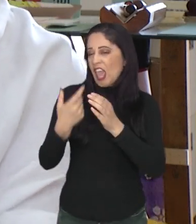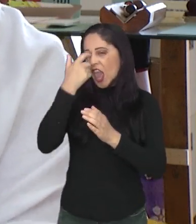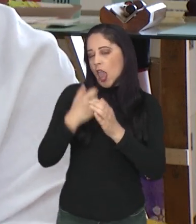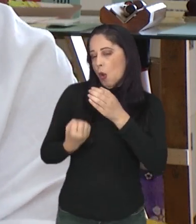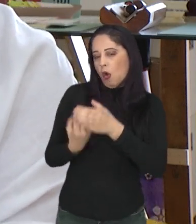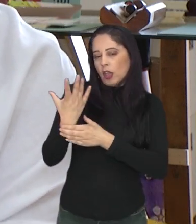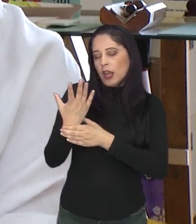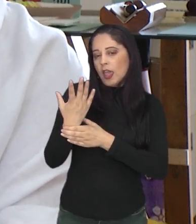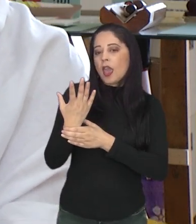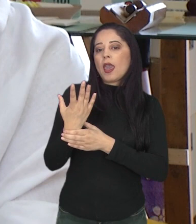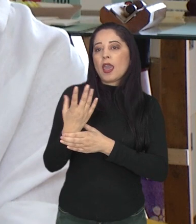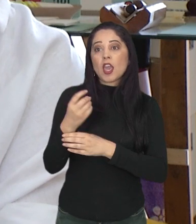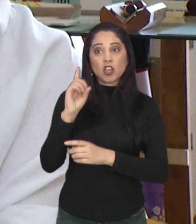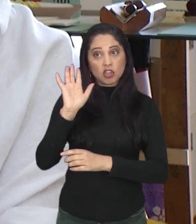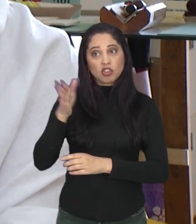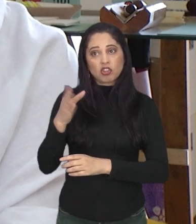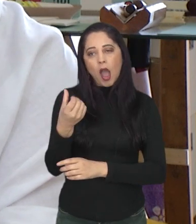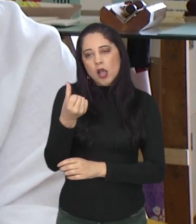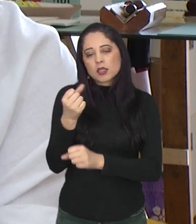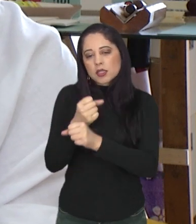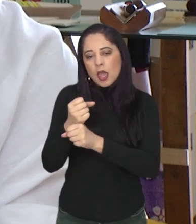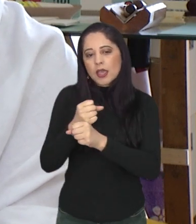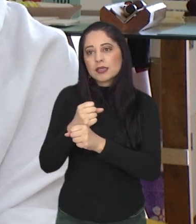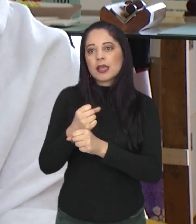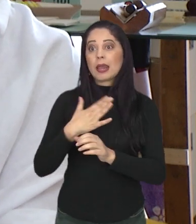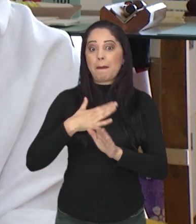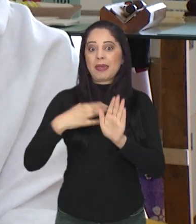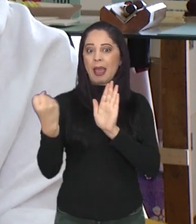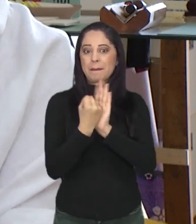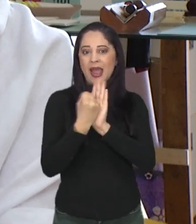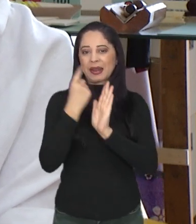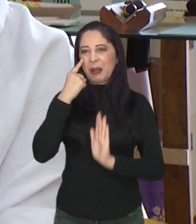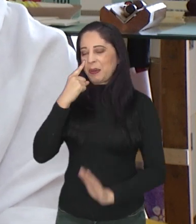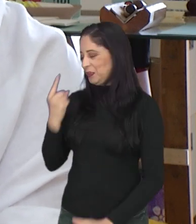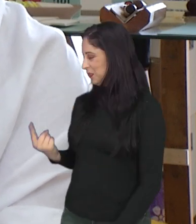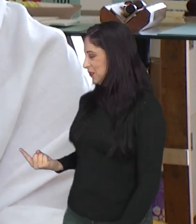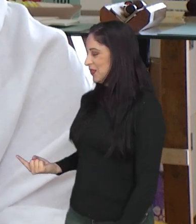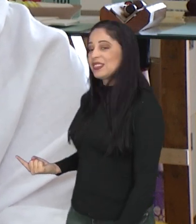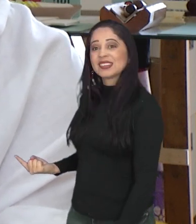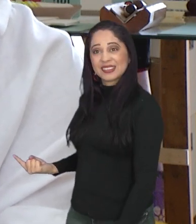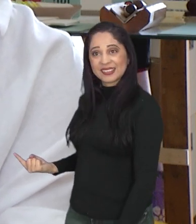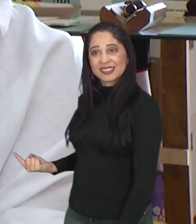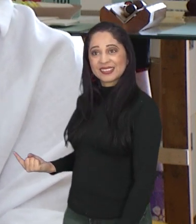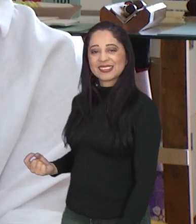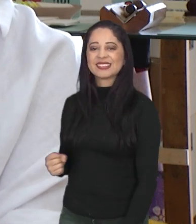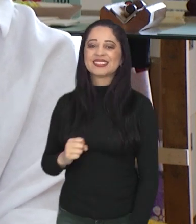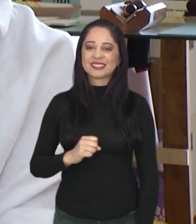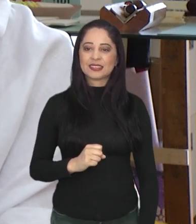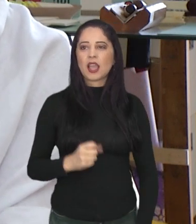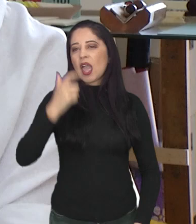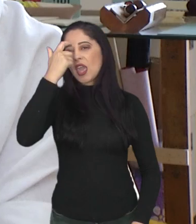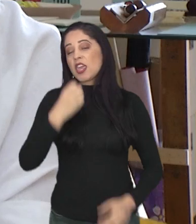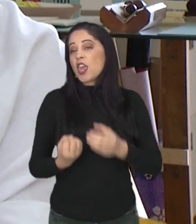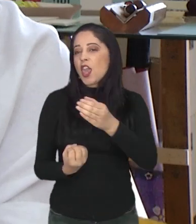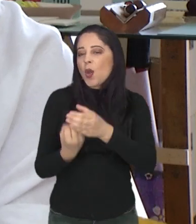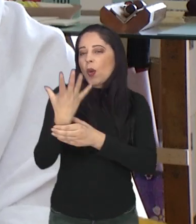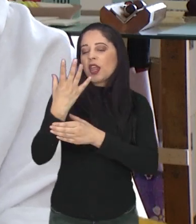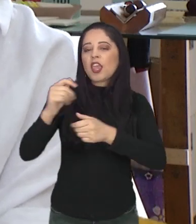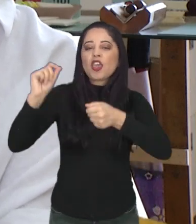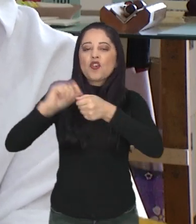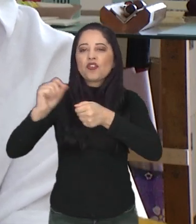que eu criei né há seis anos e hoje eu tenho esse atelier onde eu produzo